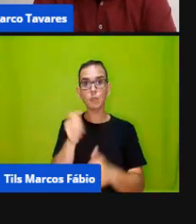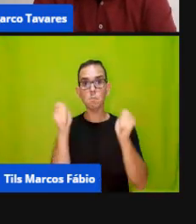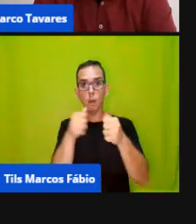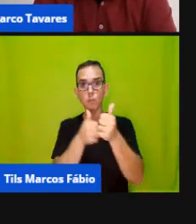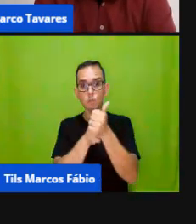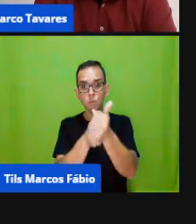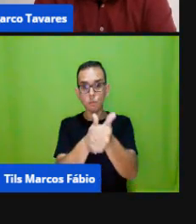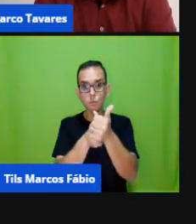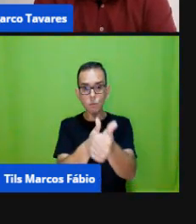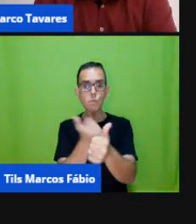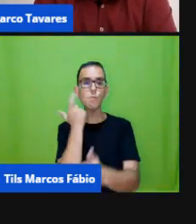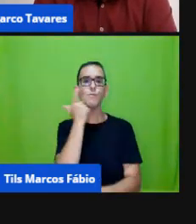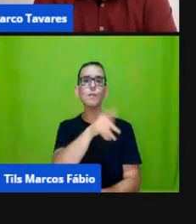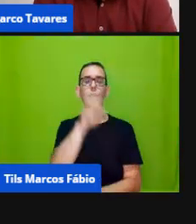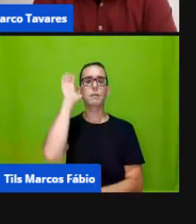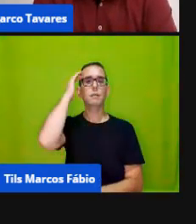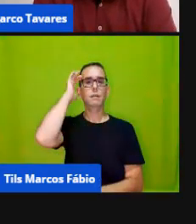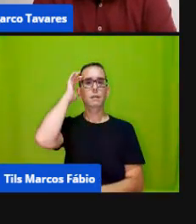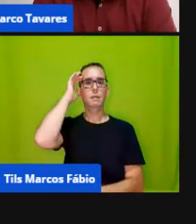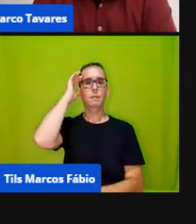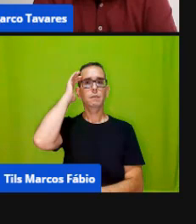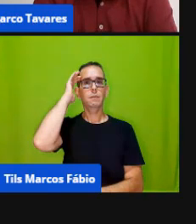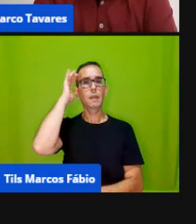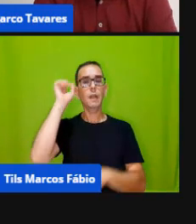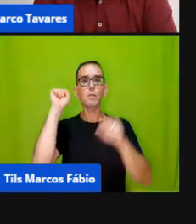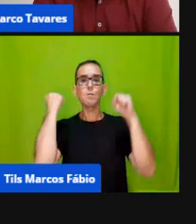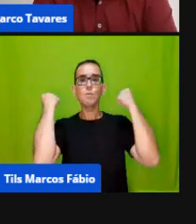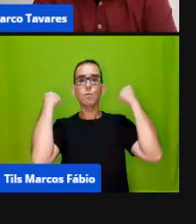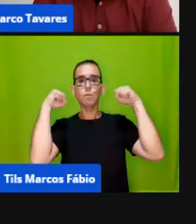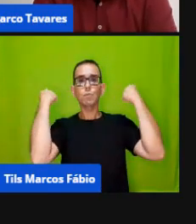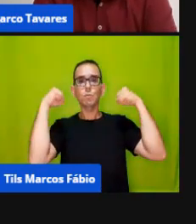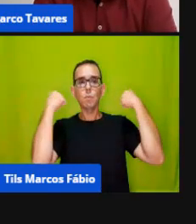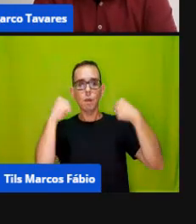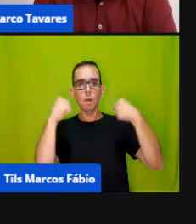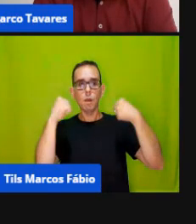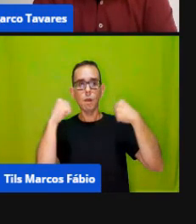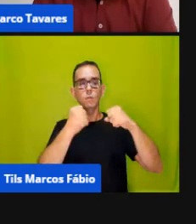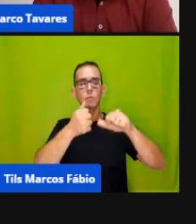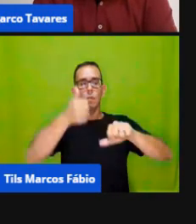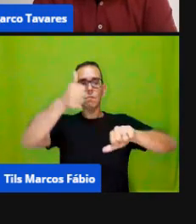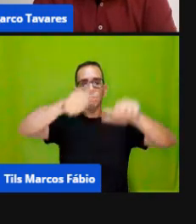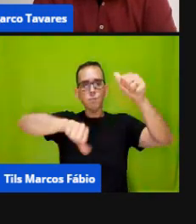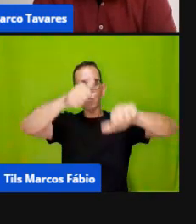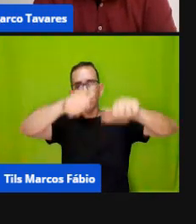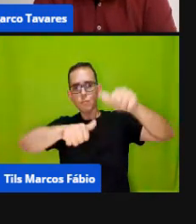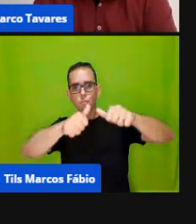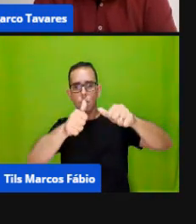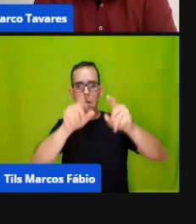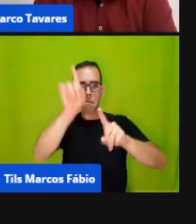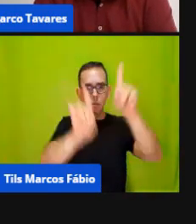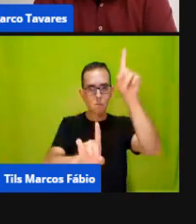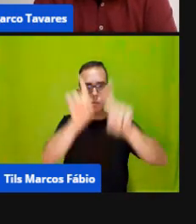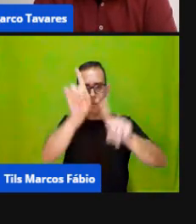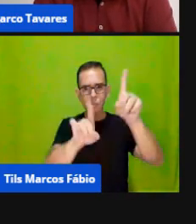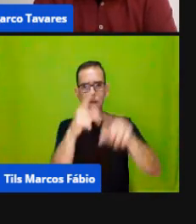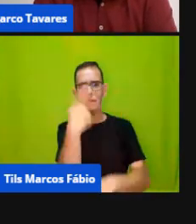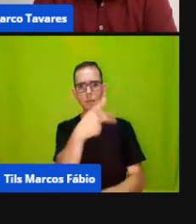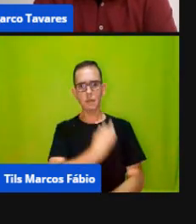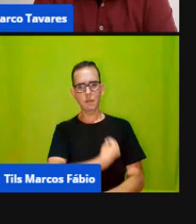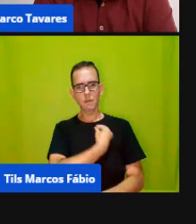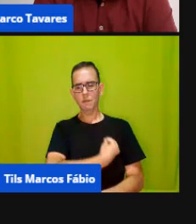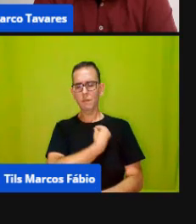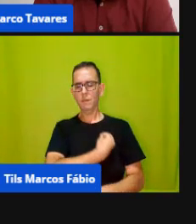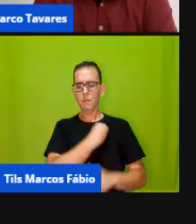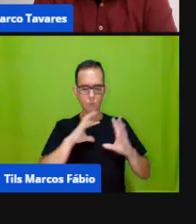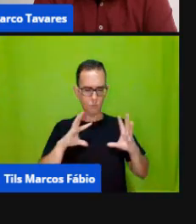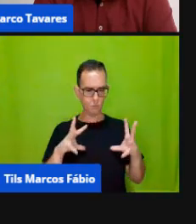para entender isso, que o esporte, a competição, vai existir na vida dela em